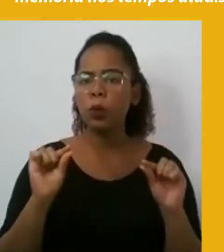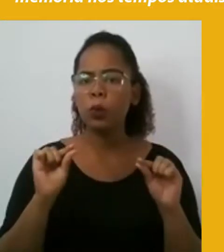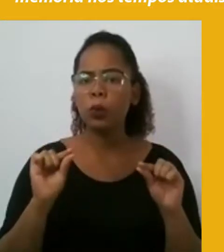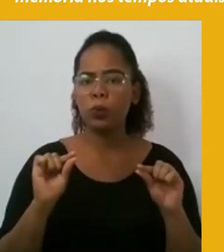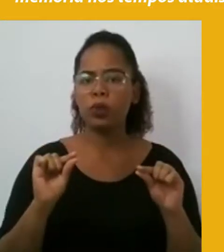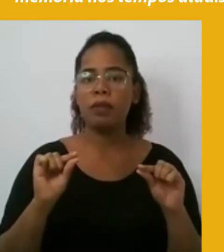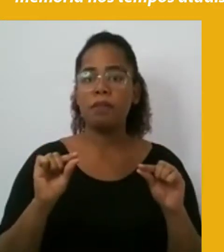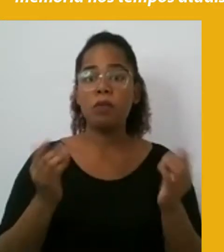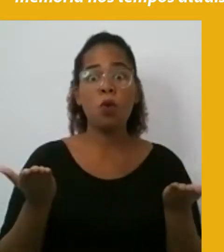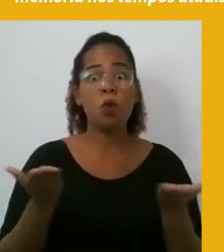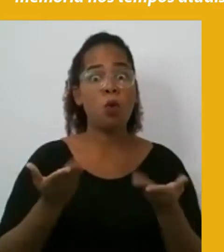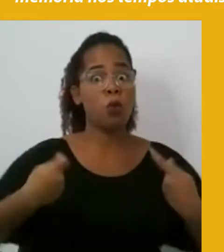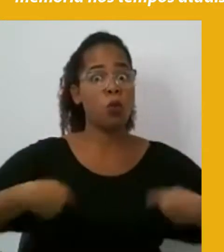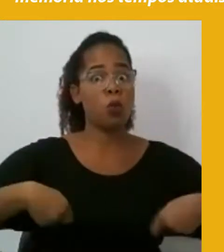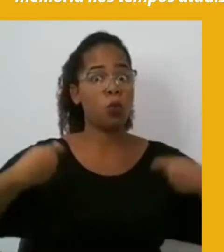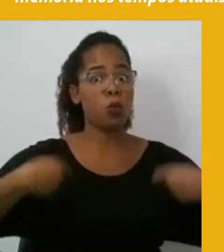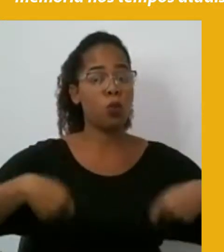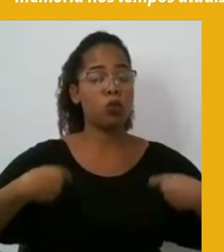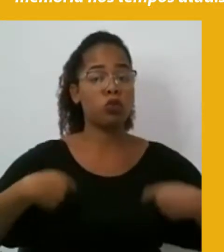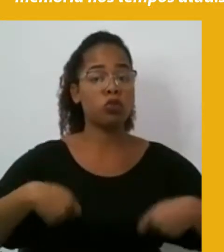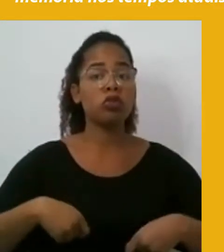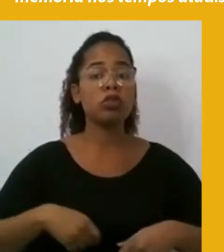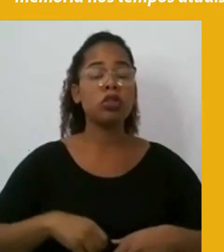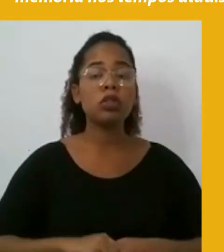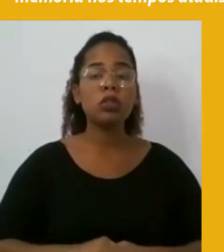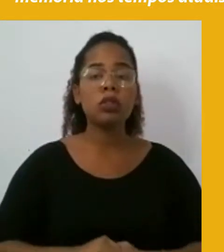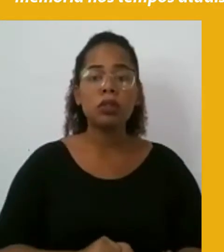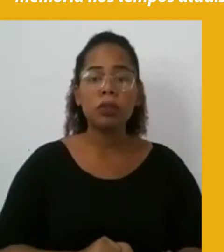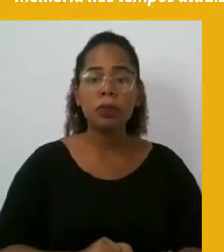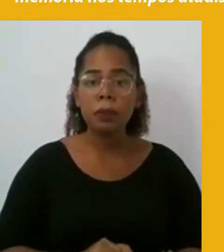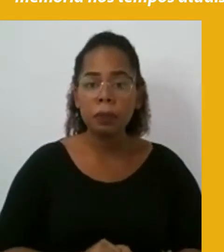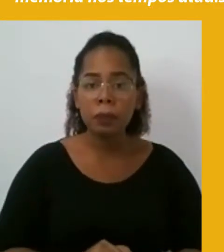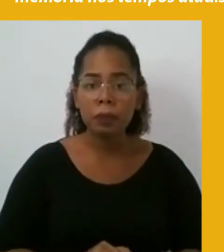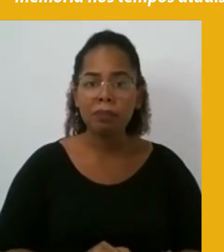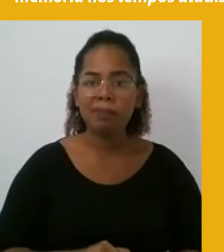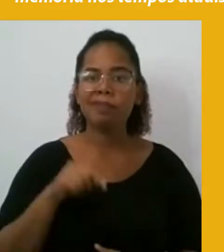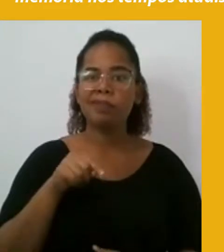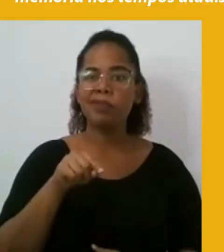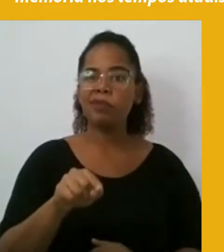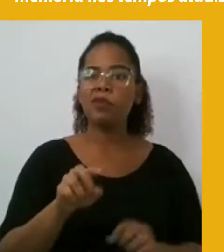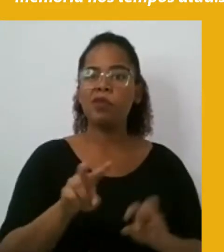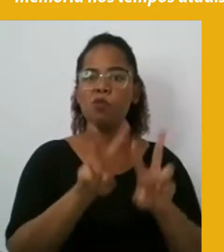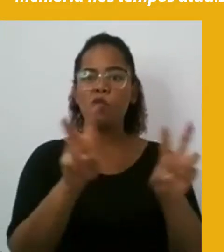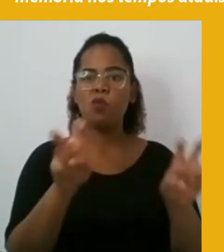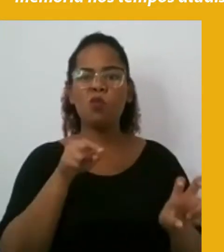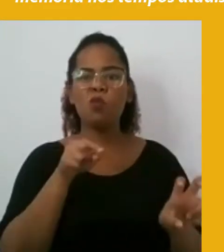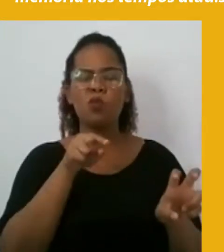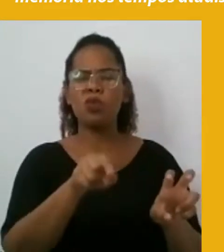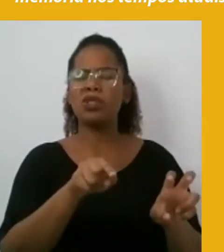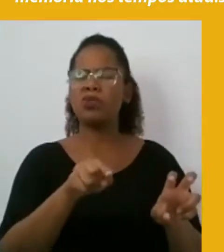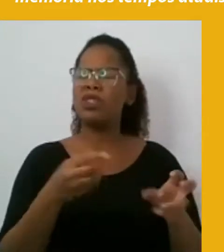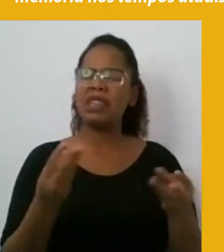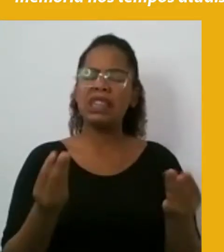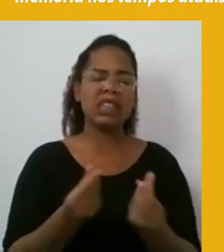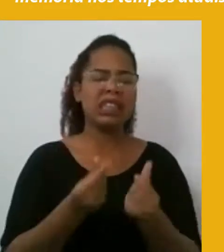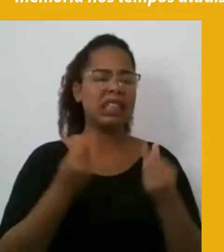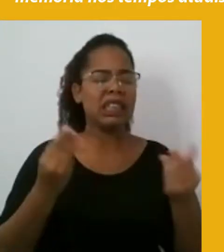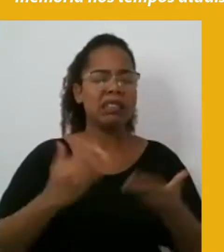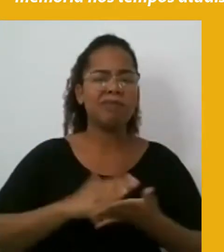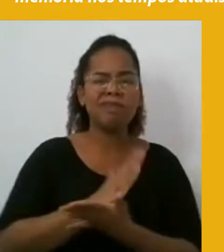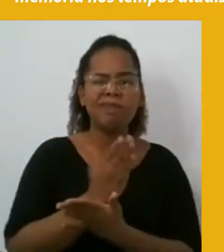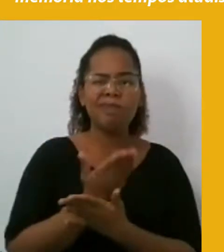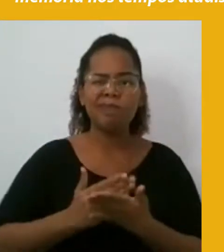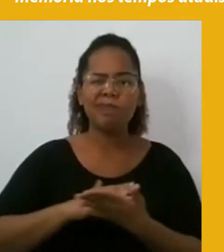de entender uma questão que me incomoda desde o início da pandemia, dos debates da pandemia. Já